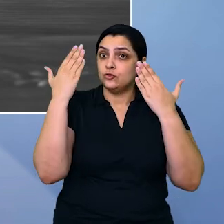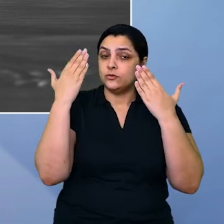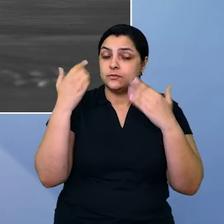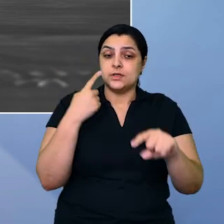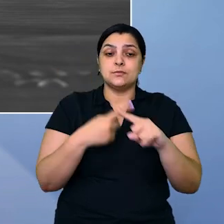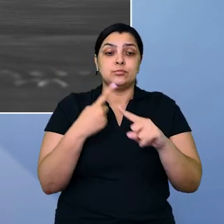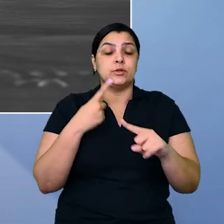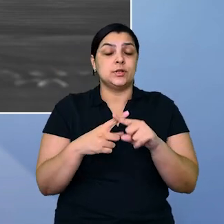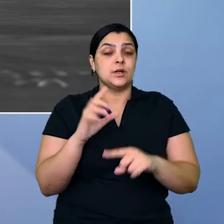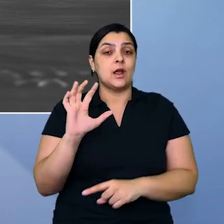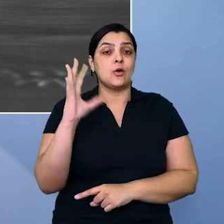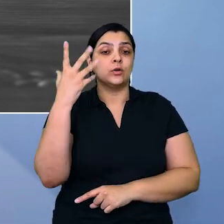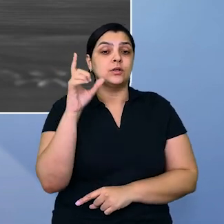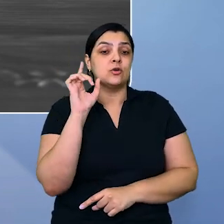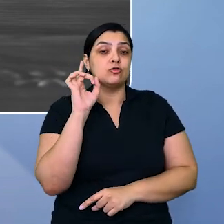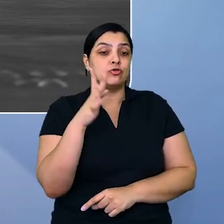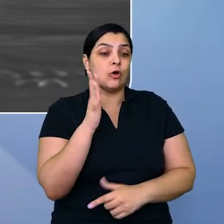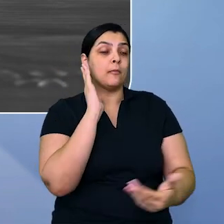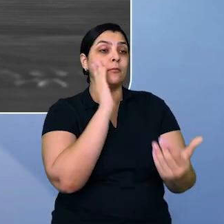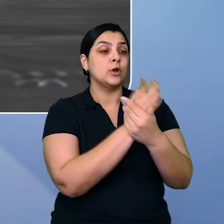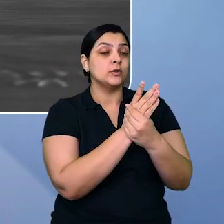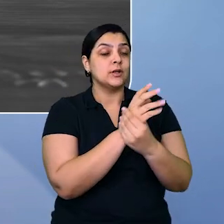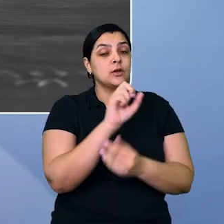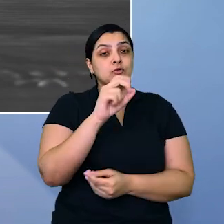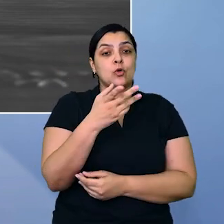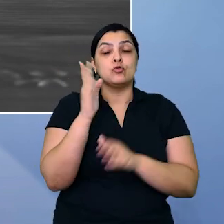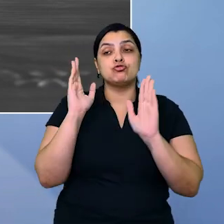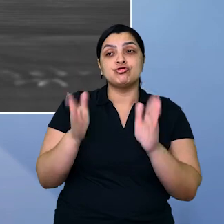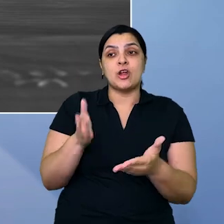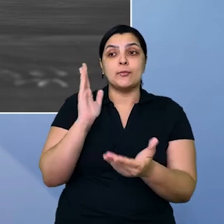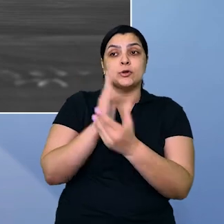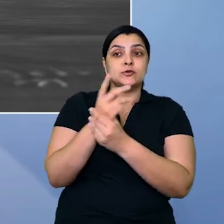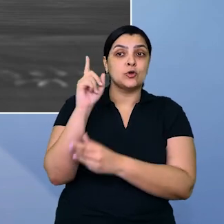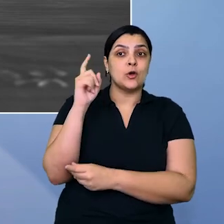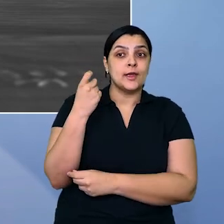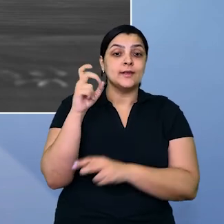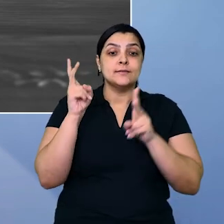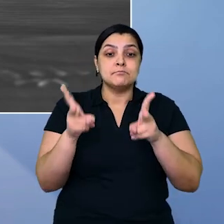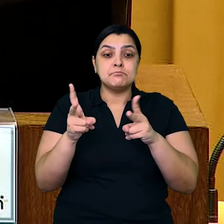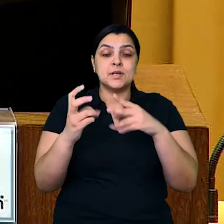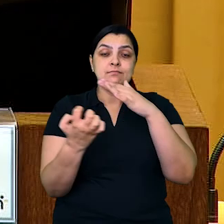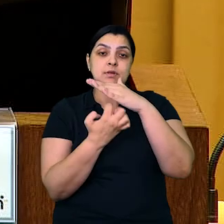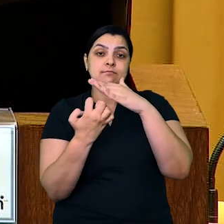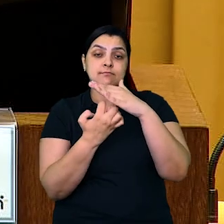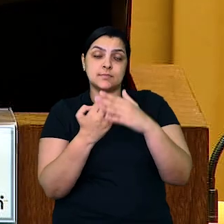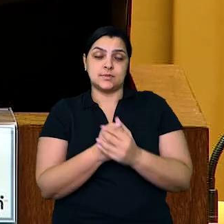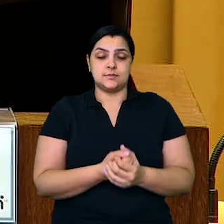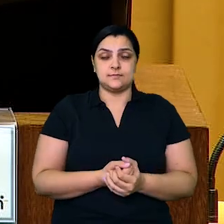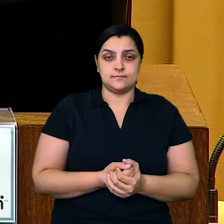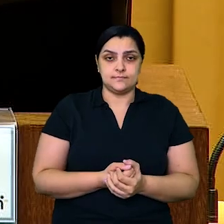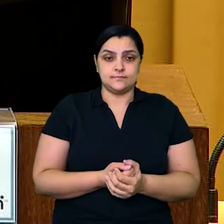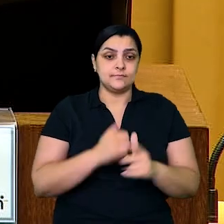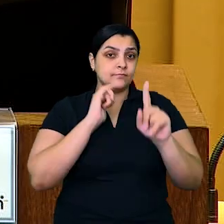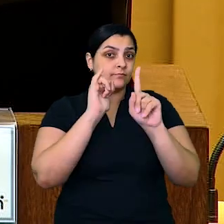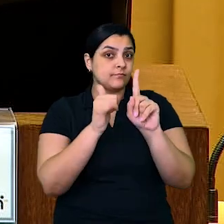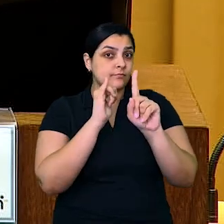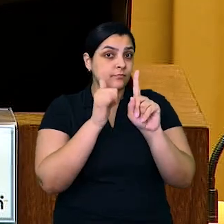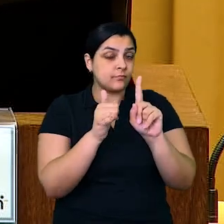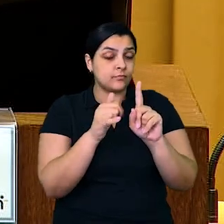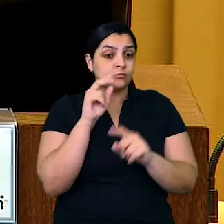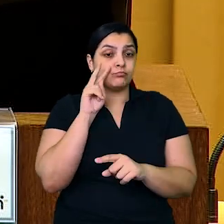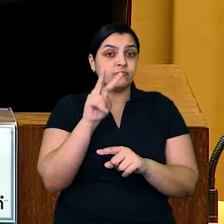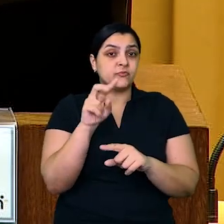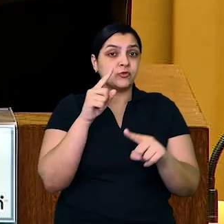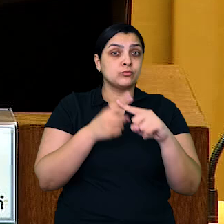pelo simples fato de estar litigando ou ter litigado contra o mesmo empregador. Ainda segundo a relatora, tendo